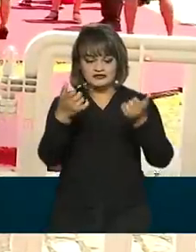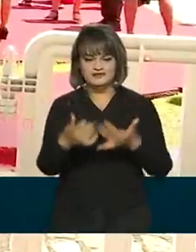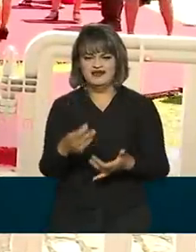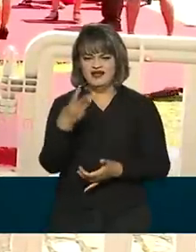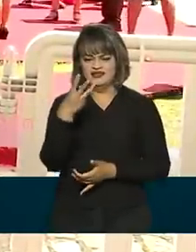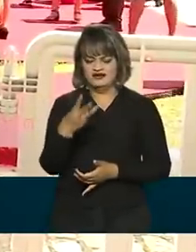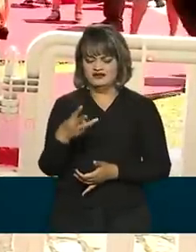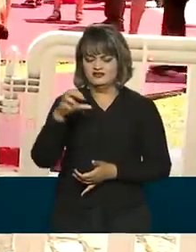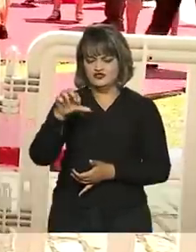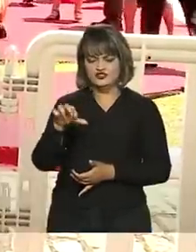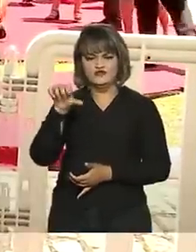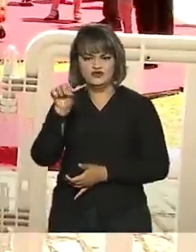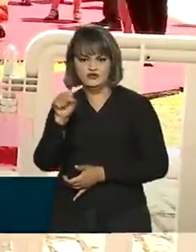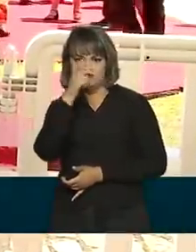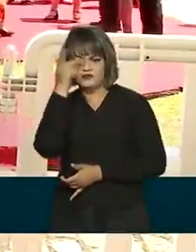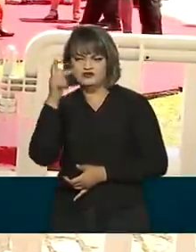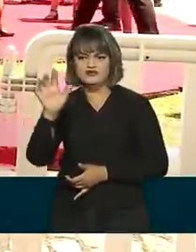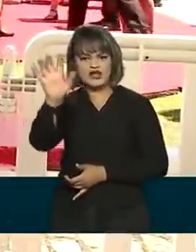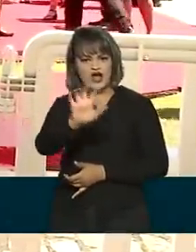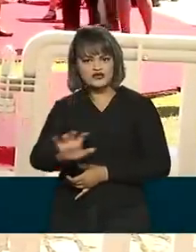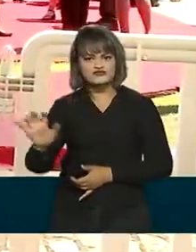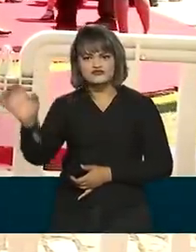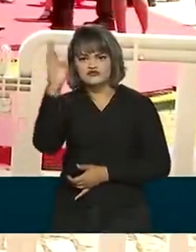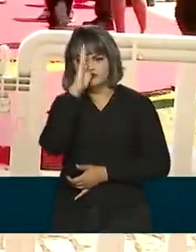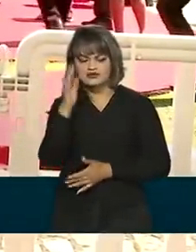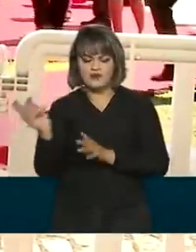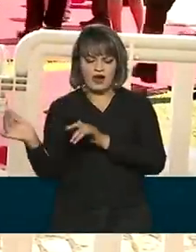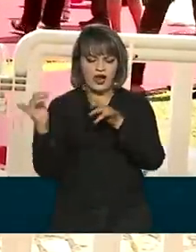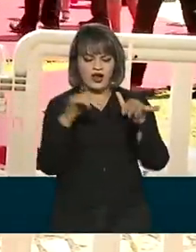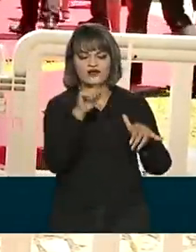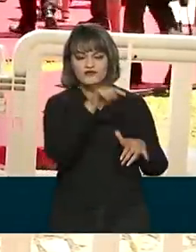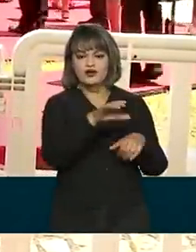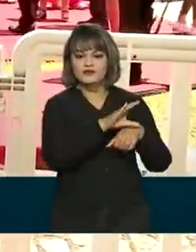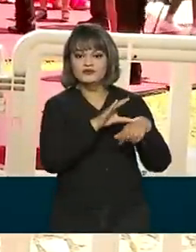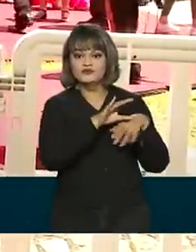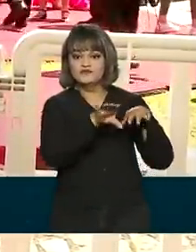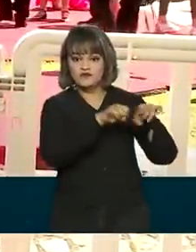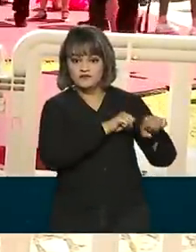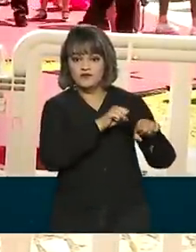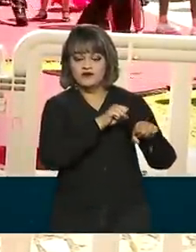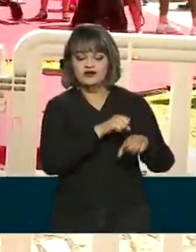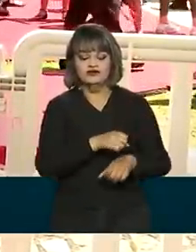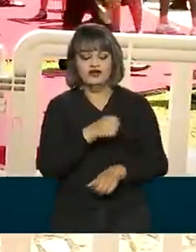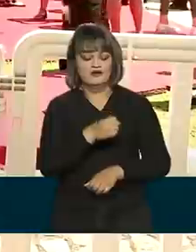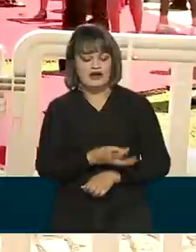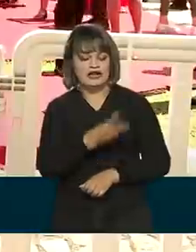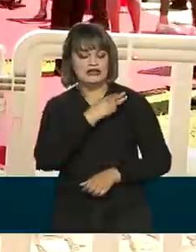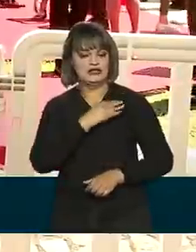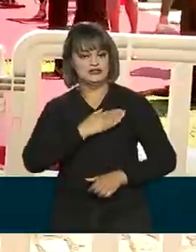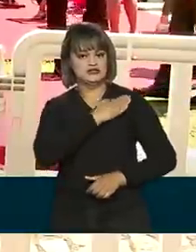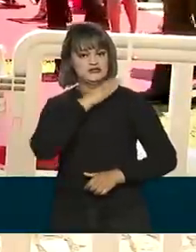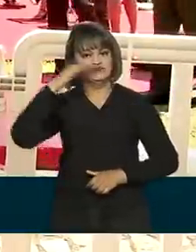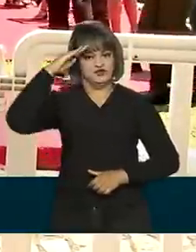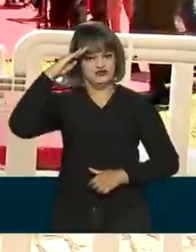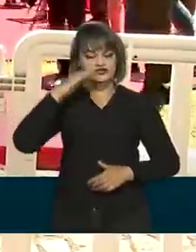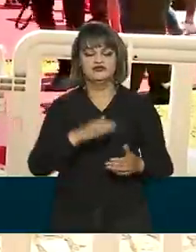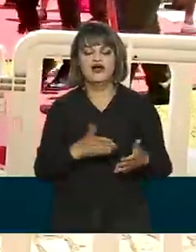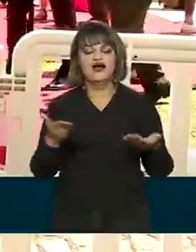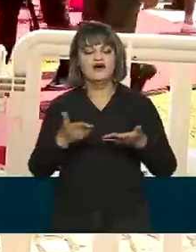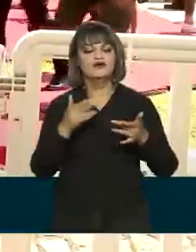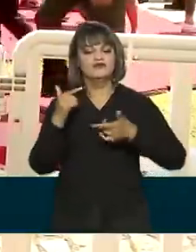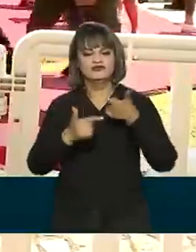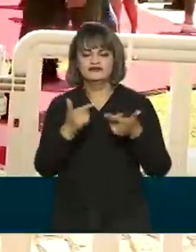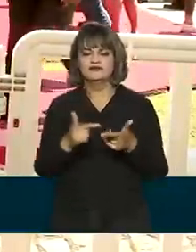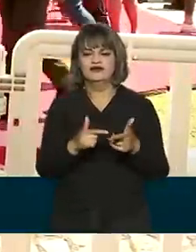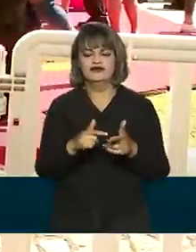398 militares de todas as regiões do país E aí fora promovidos A 3º Sargento agora eles vão trabalhar